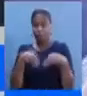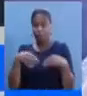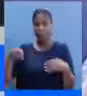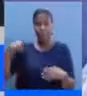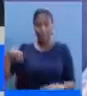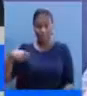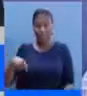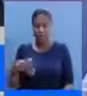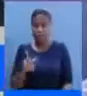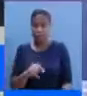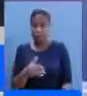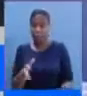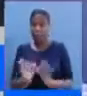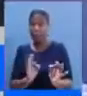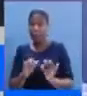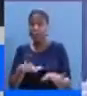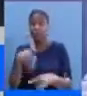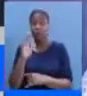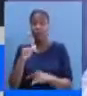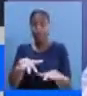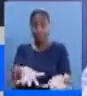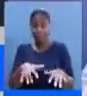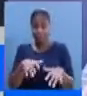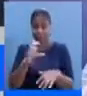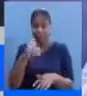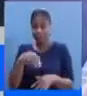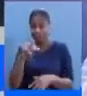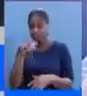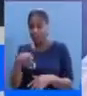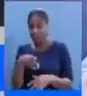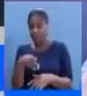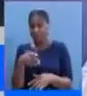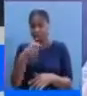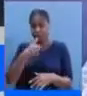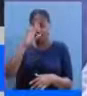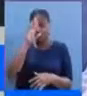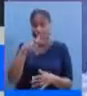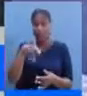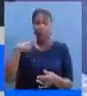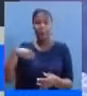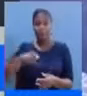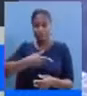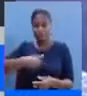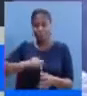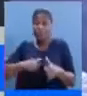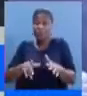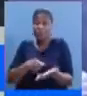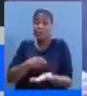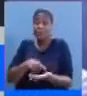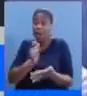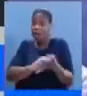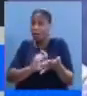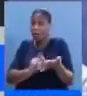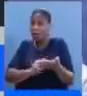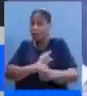presidência, e também a preparação da cimeira parlamentar da CPLP, tendo em conta a nossa presidência, mas a necessidade de uma agenda muito